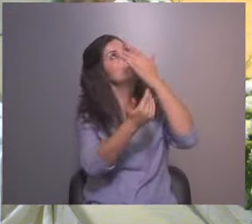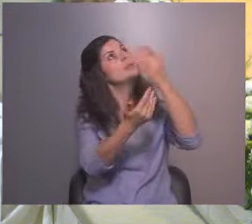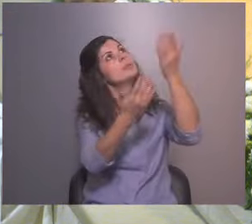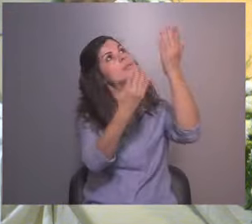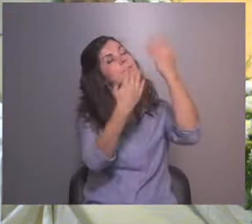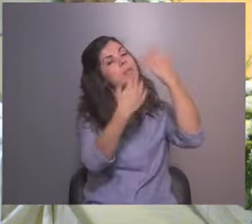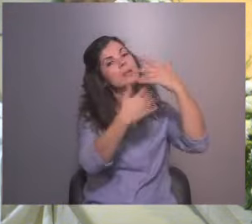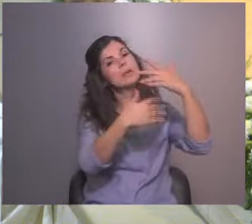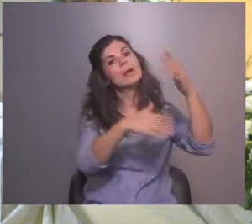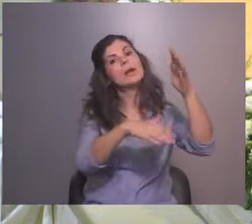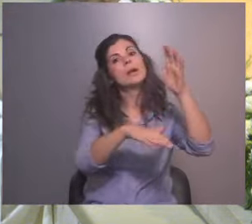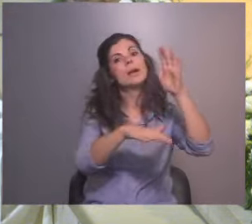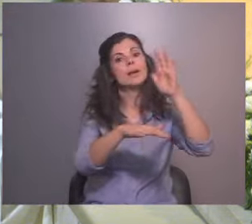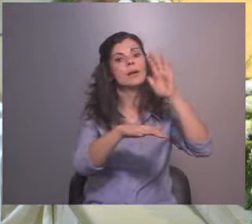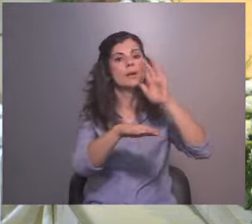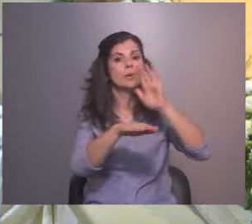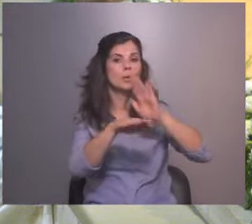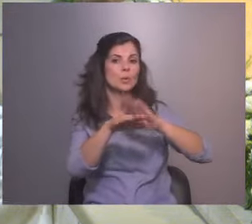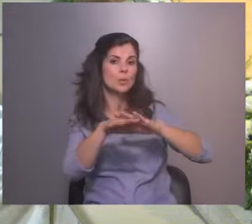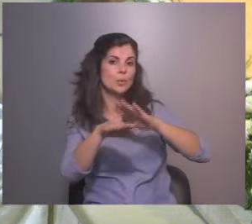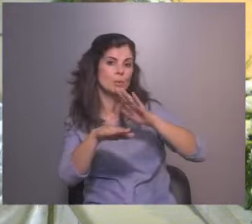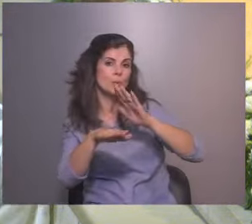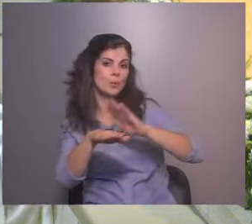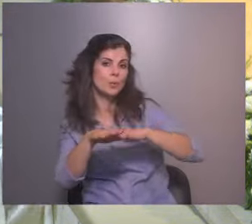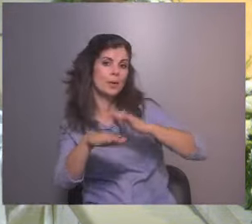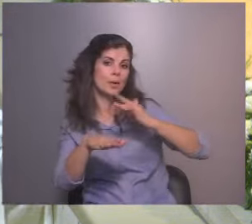Maria.